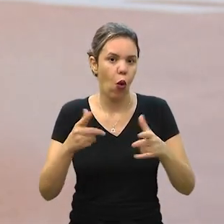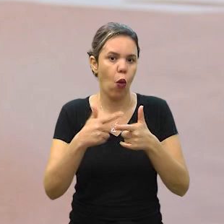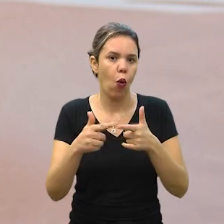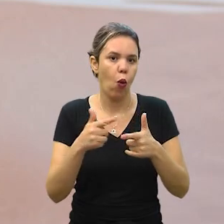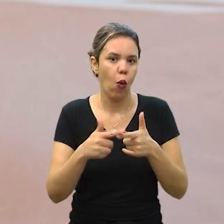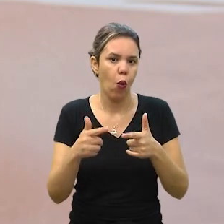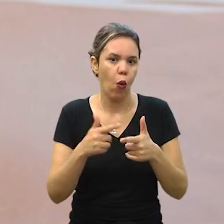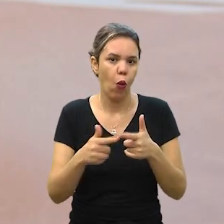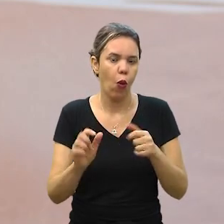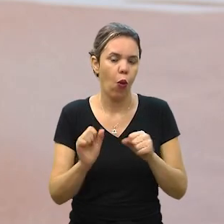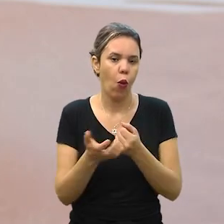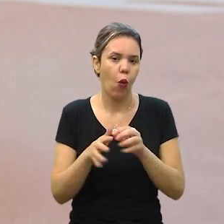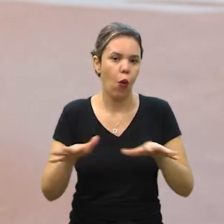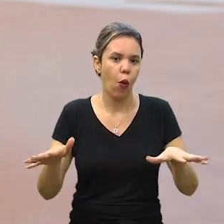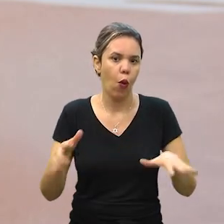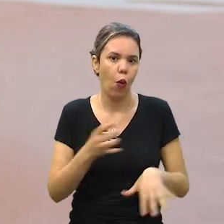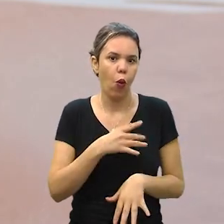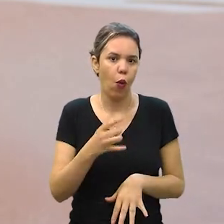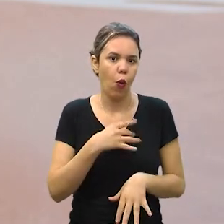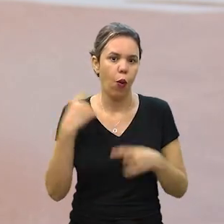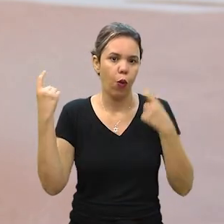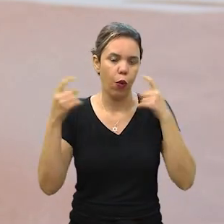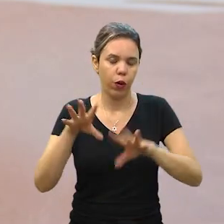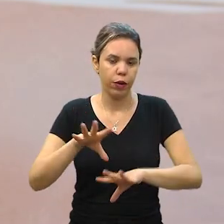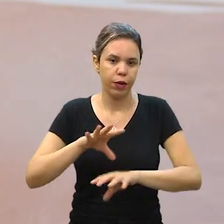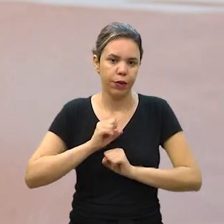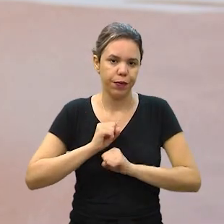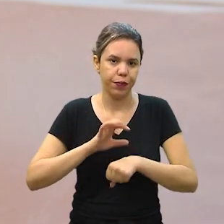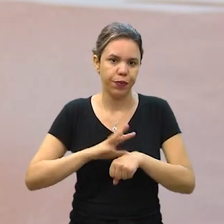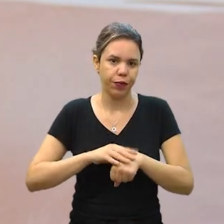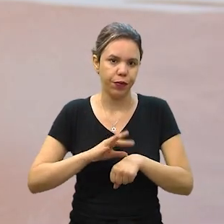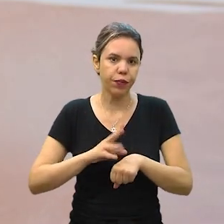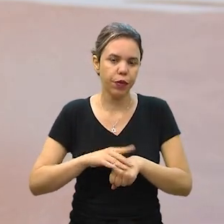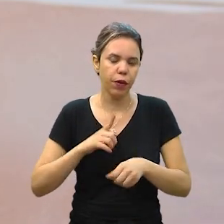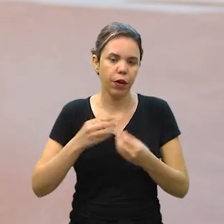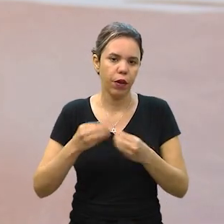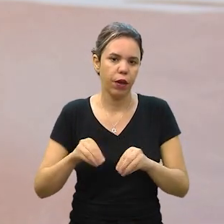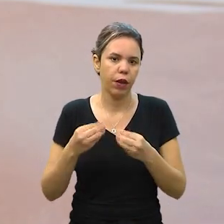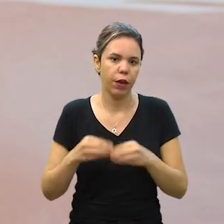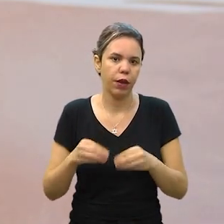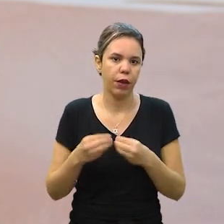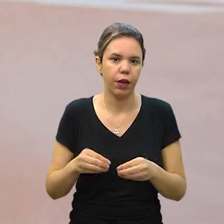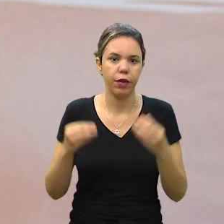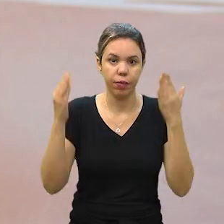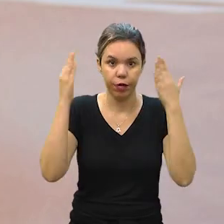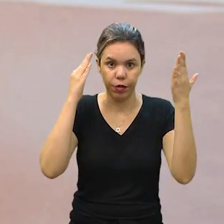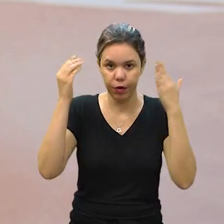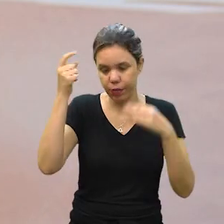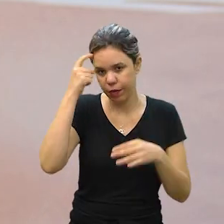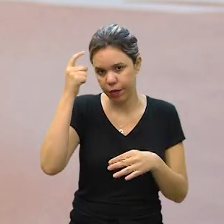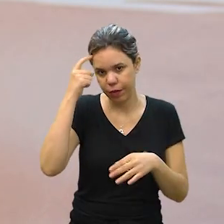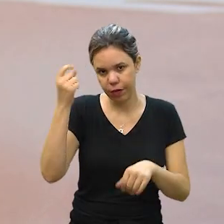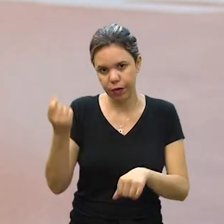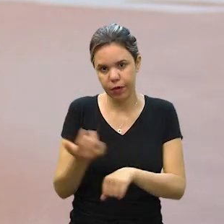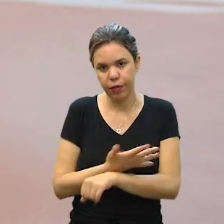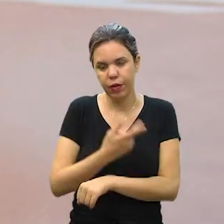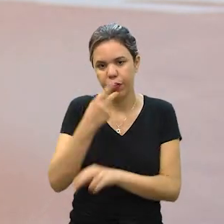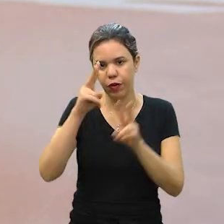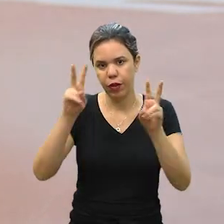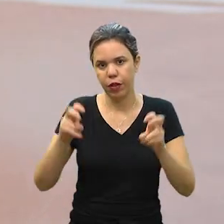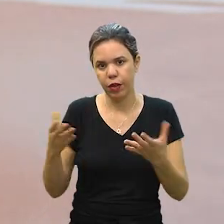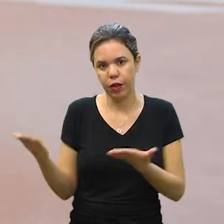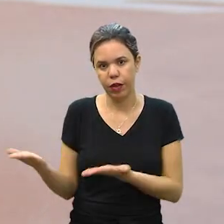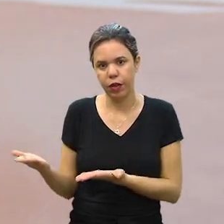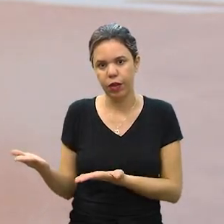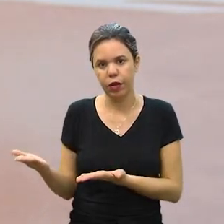essa situação, como a pandemia, como o medo de pegar essa doença tem afetado aí a nossa mente. Para falar sobre